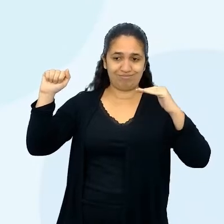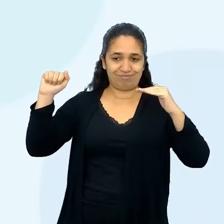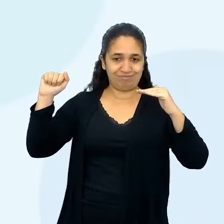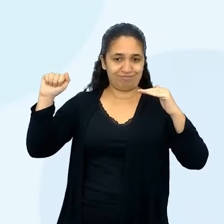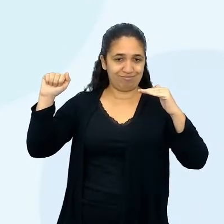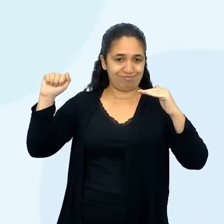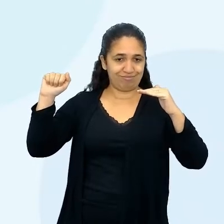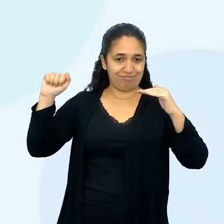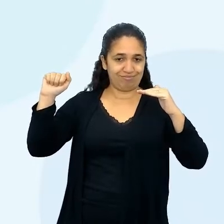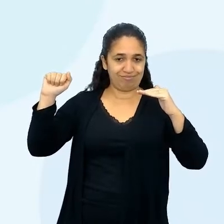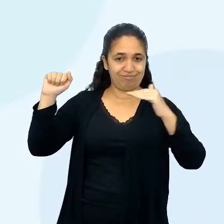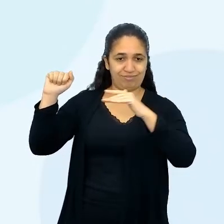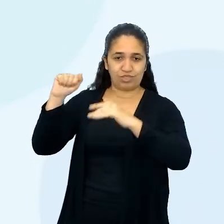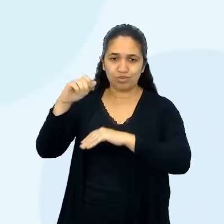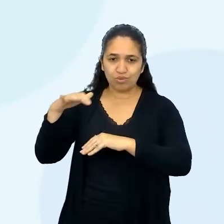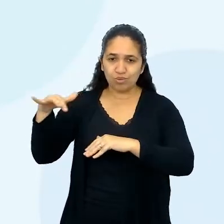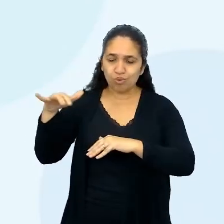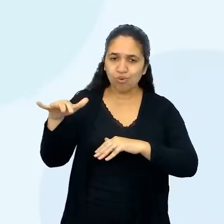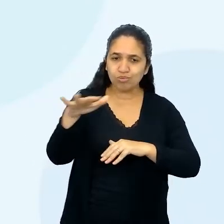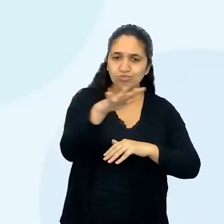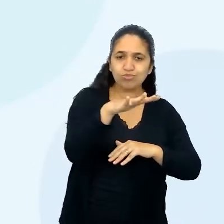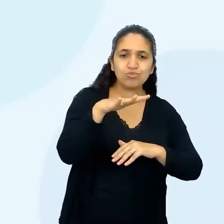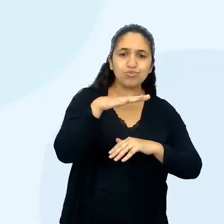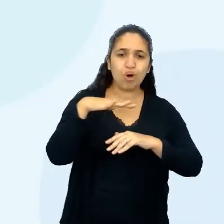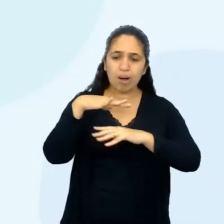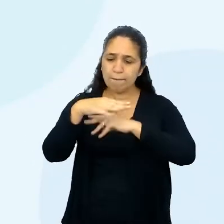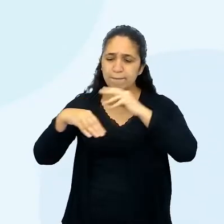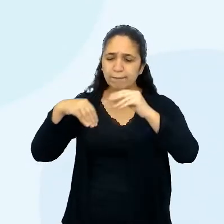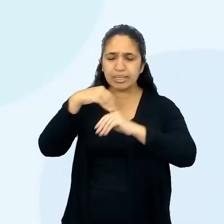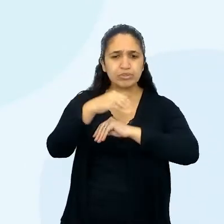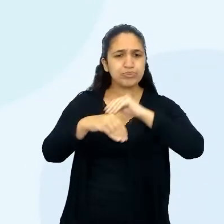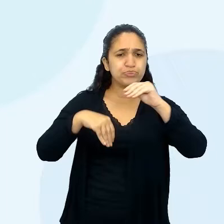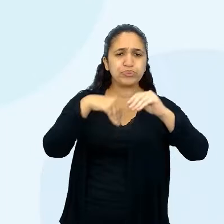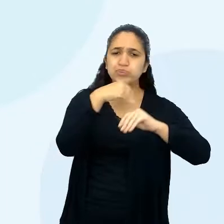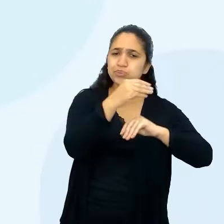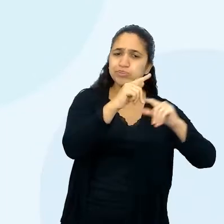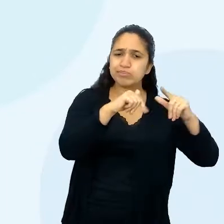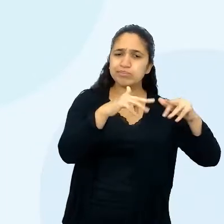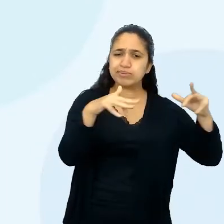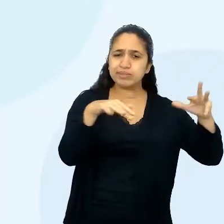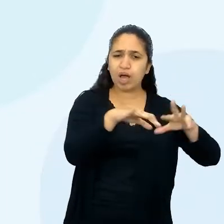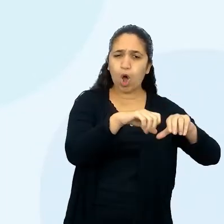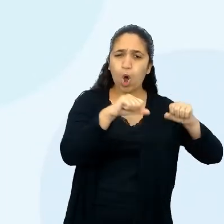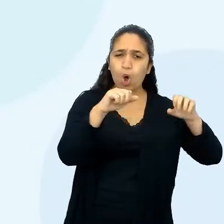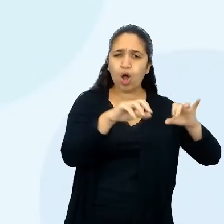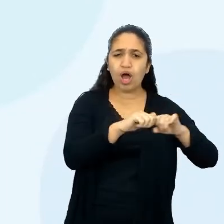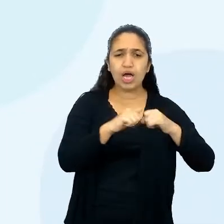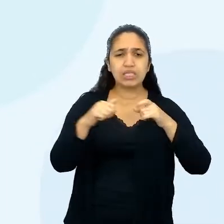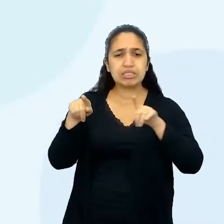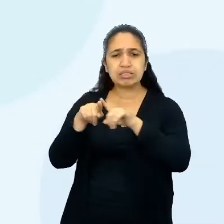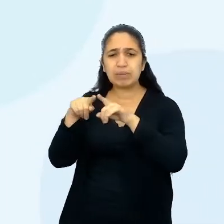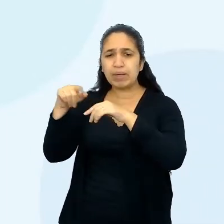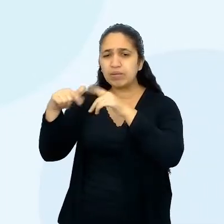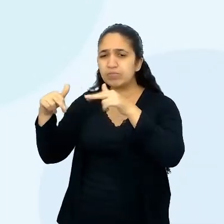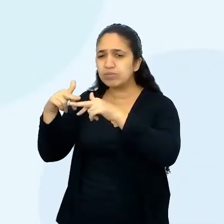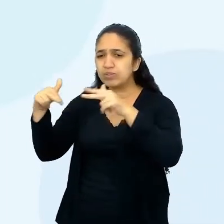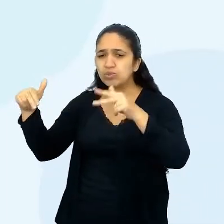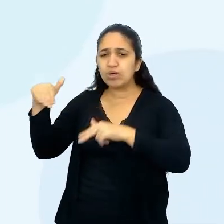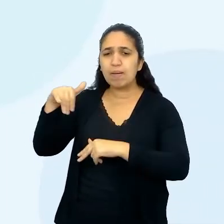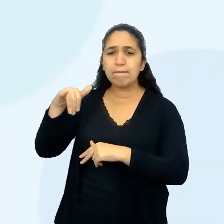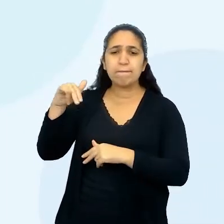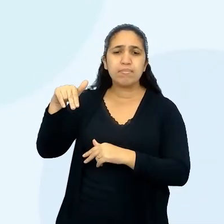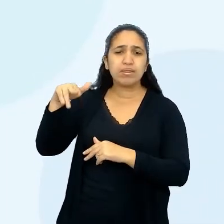O, né, são zonas que misturas de matéria orgânica e aí nós temos as substâncias minerais,